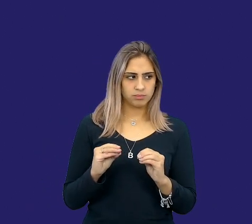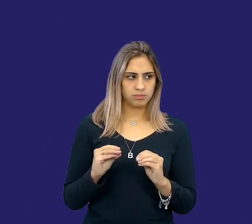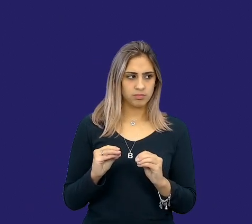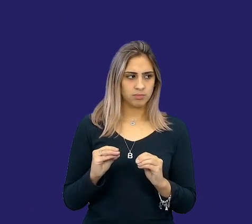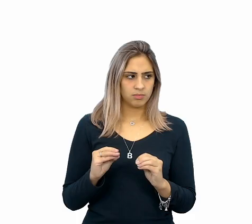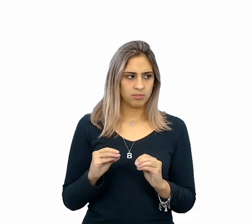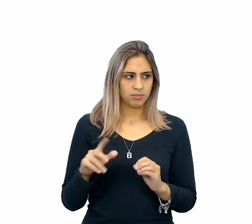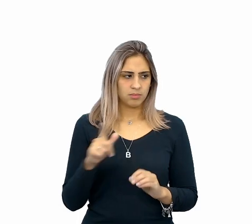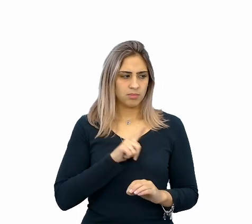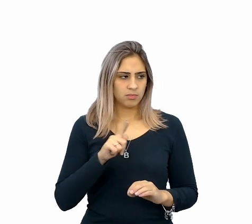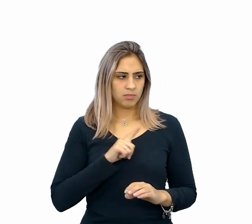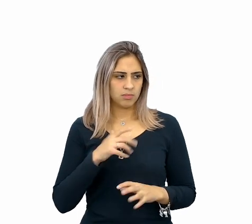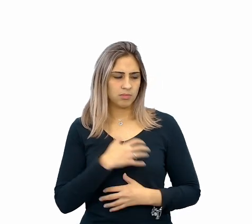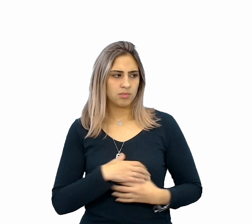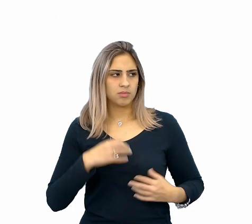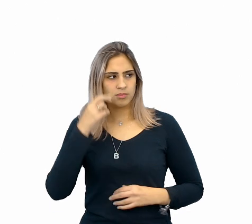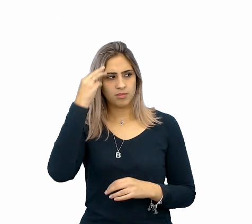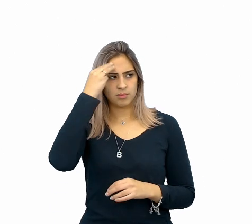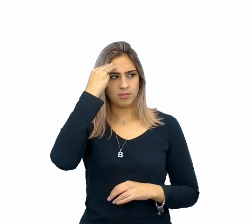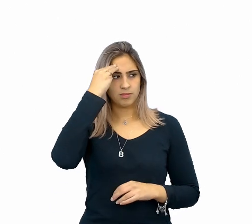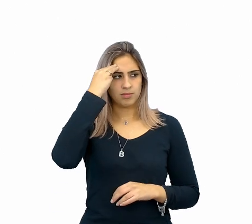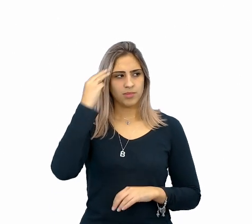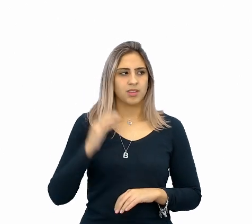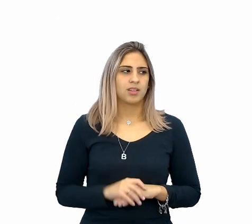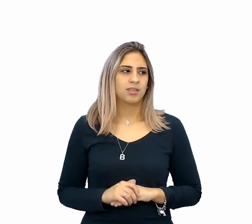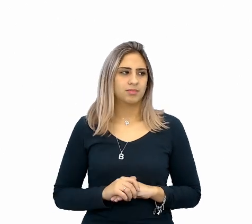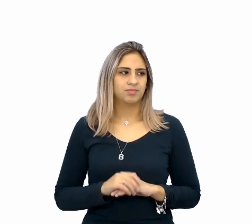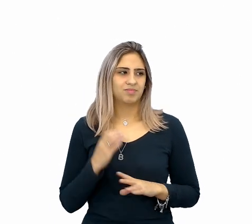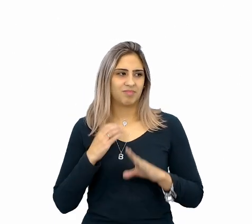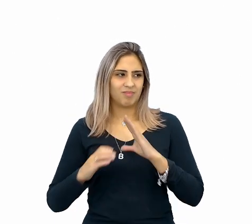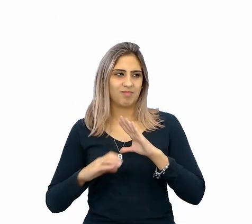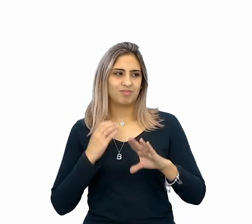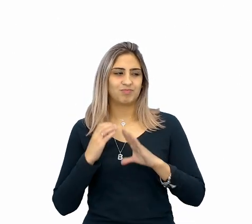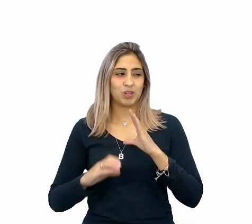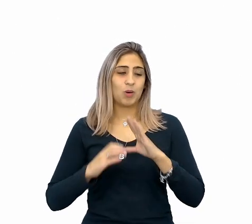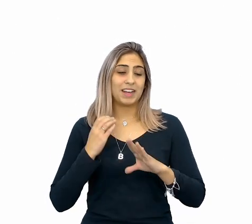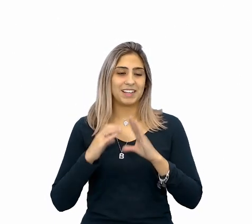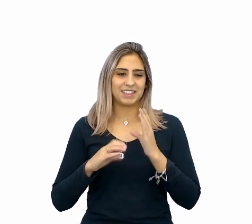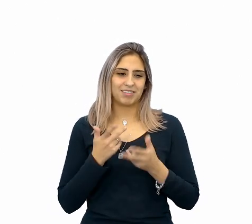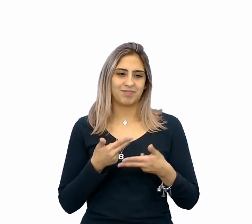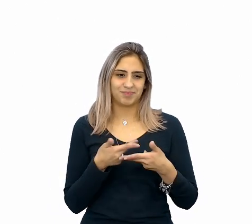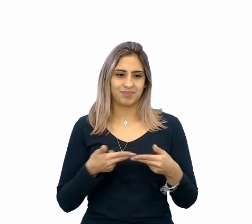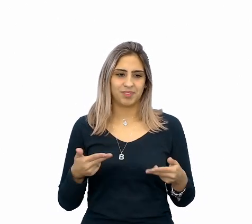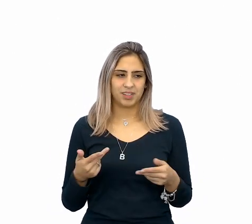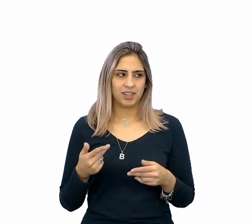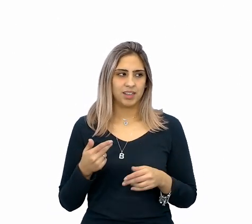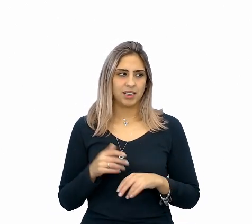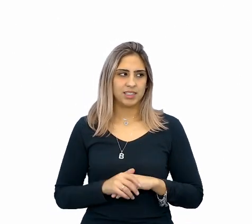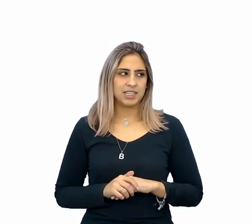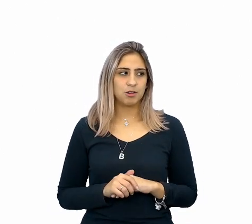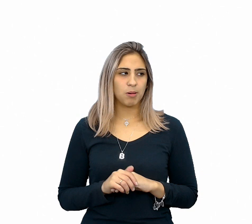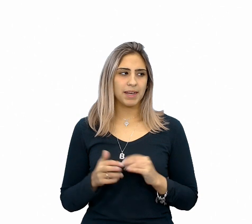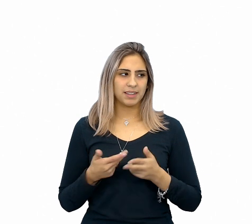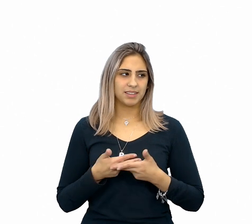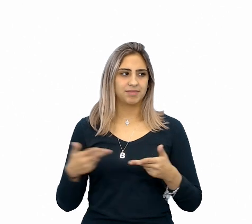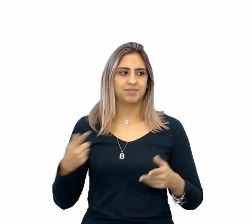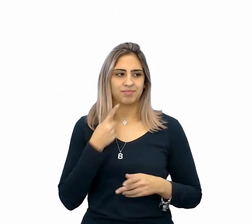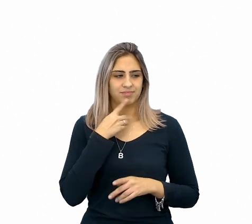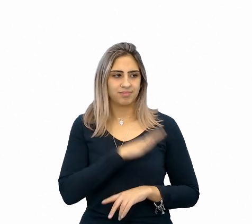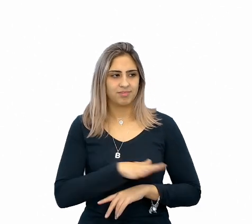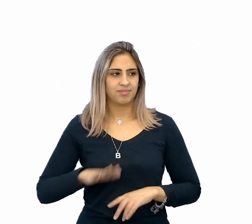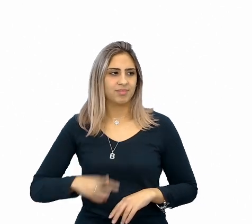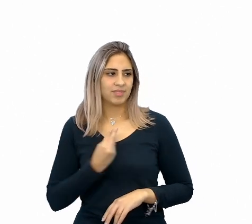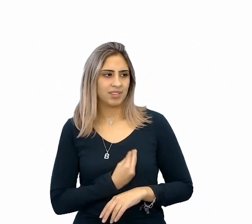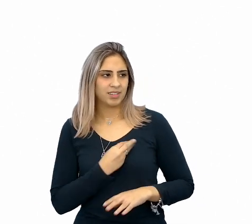têm memórias de quadrinhas e cantigas que levam para a infância ou para momentos diferentes